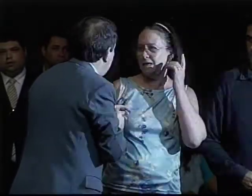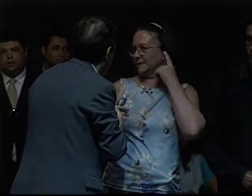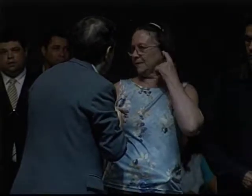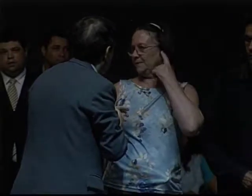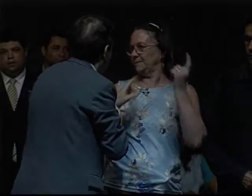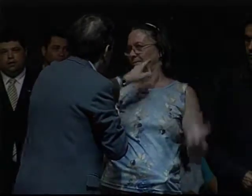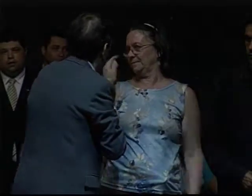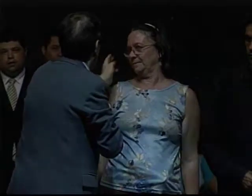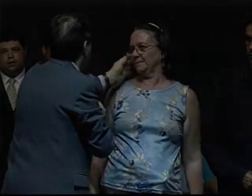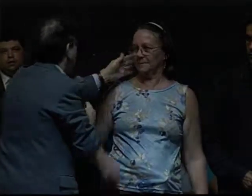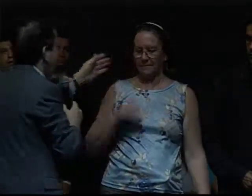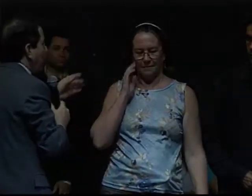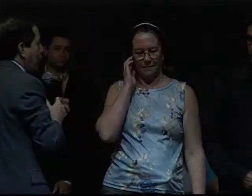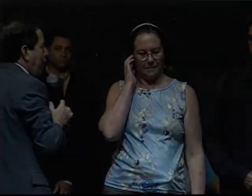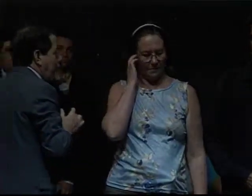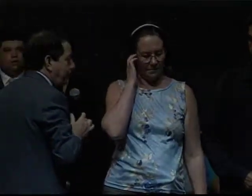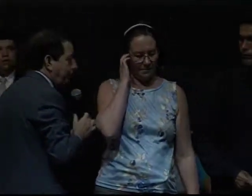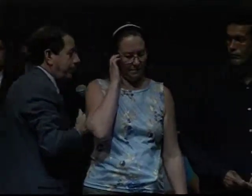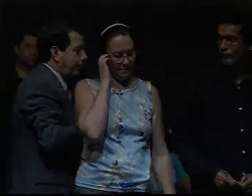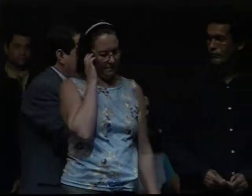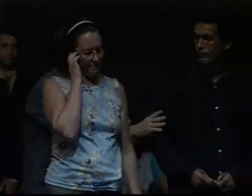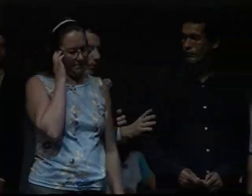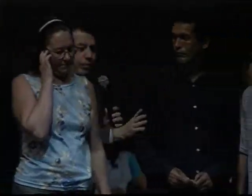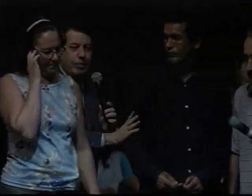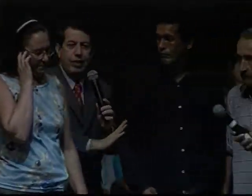ruim? Esse, então tapa bem o de cá.